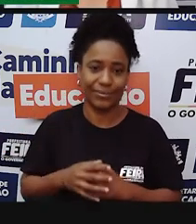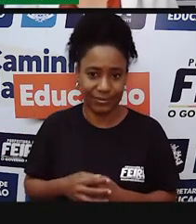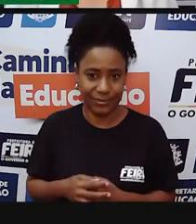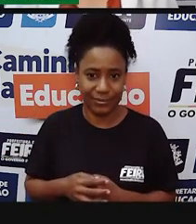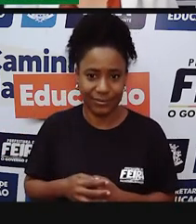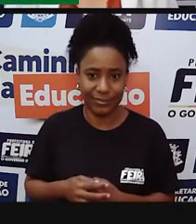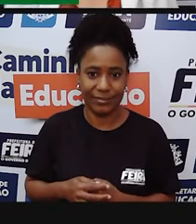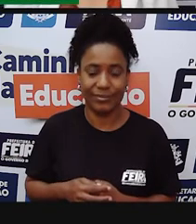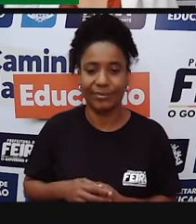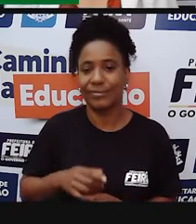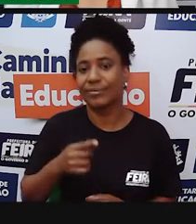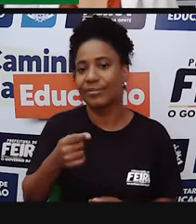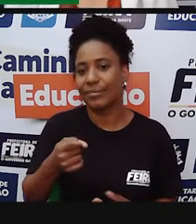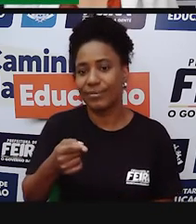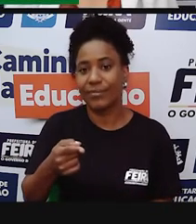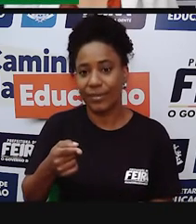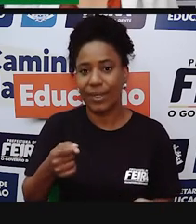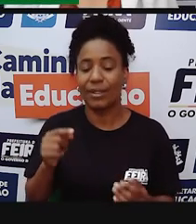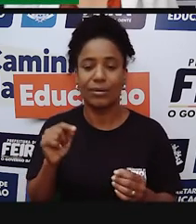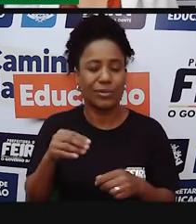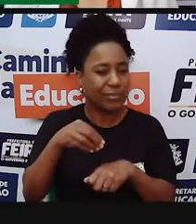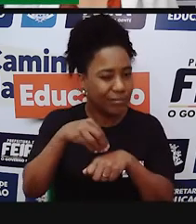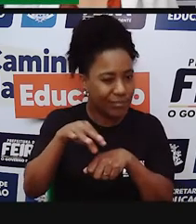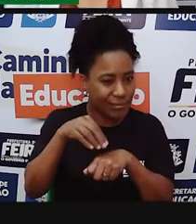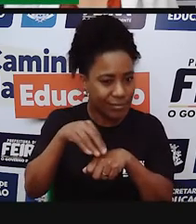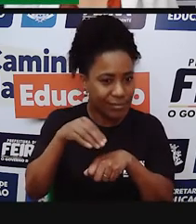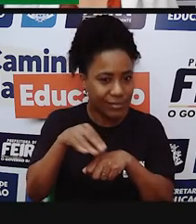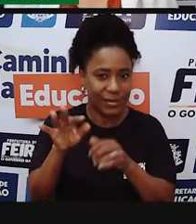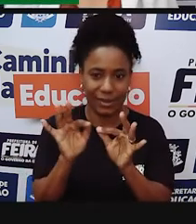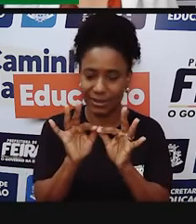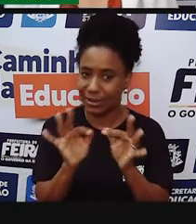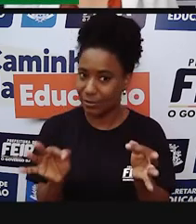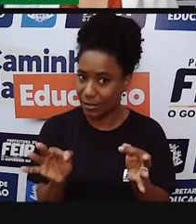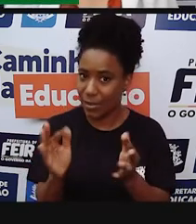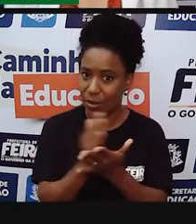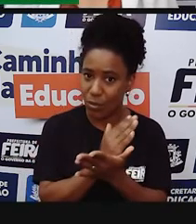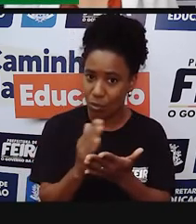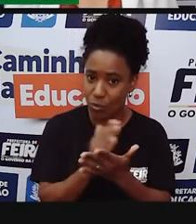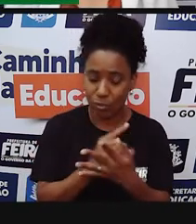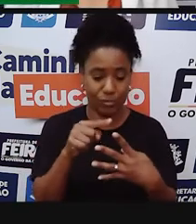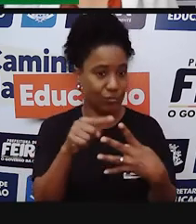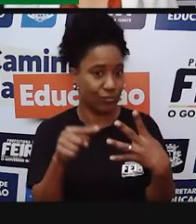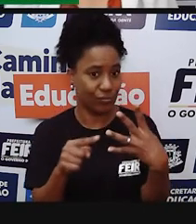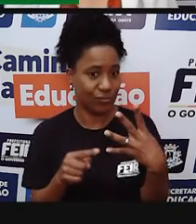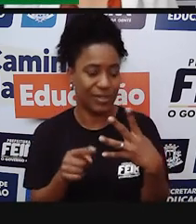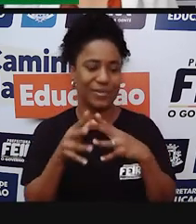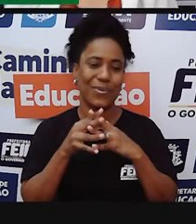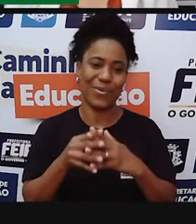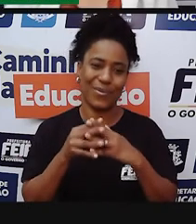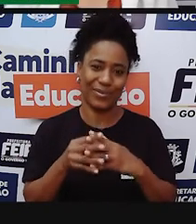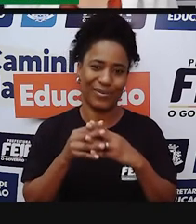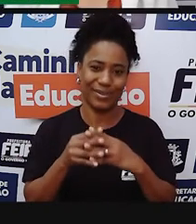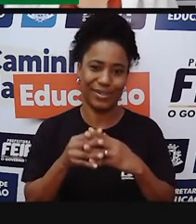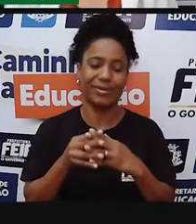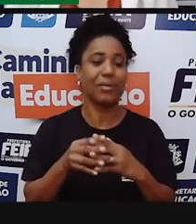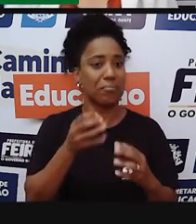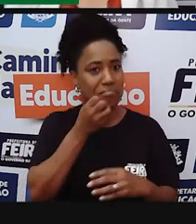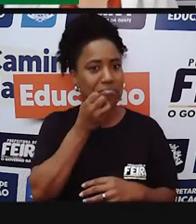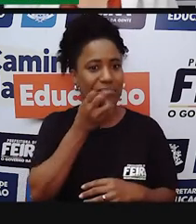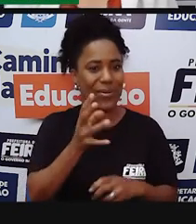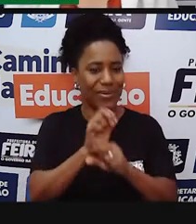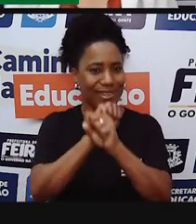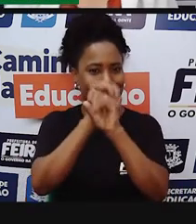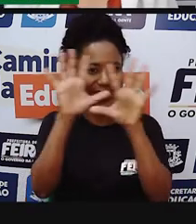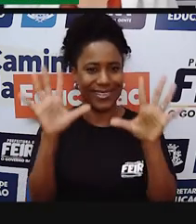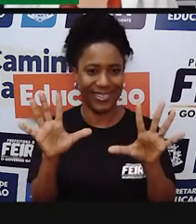é uma dica rápida uma dica meio básica mas que muitas pessoas ainda se confundem né então é sempre legal revendo